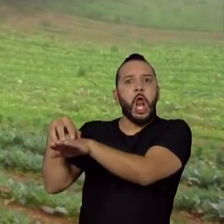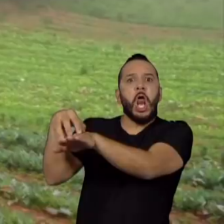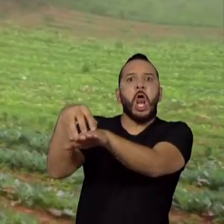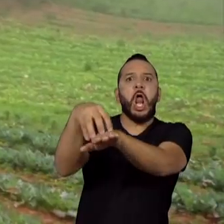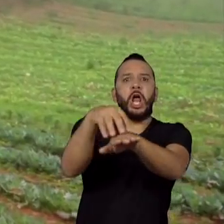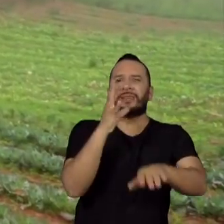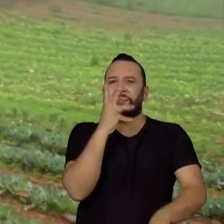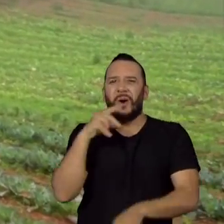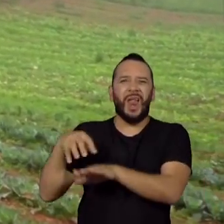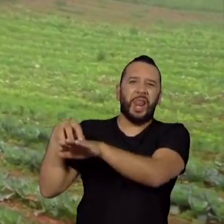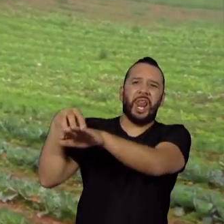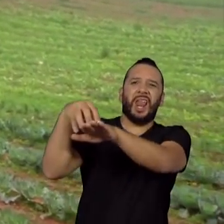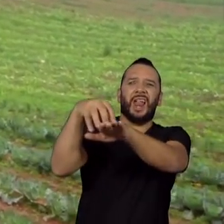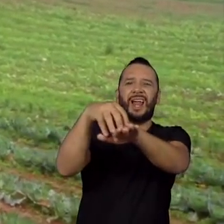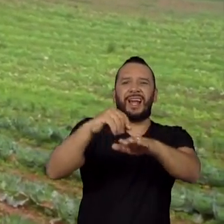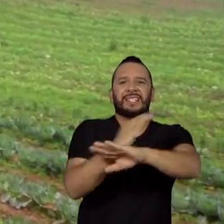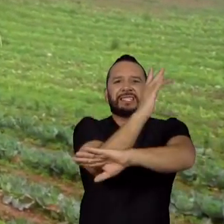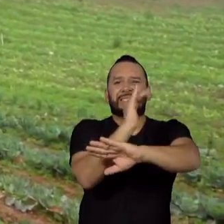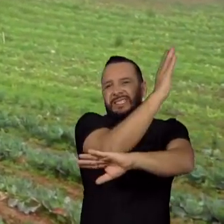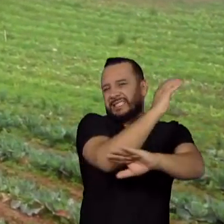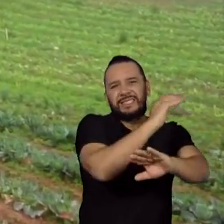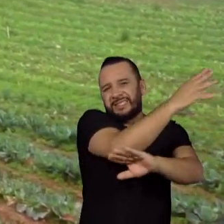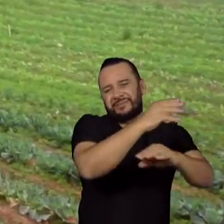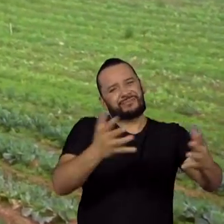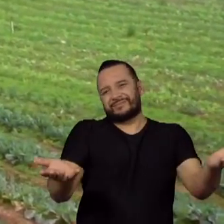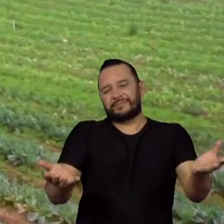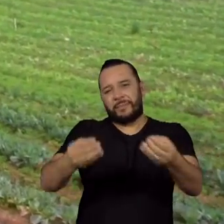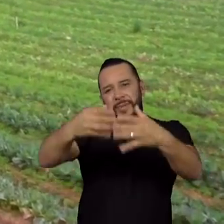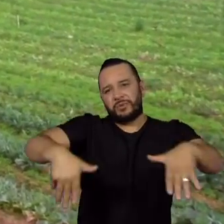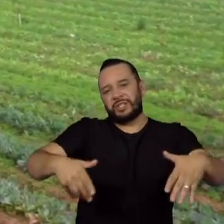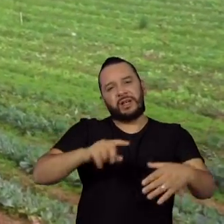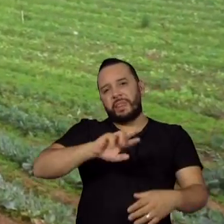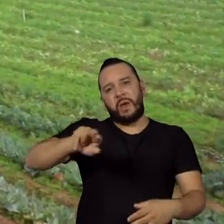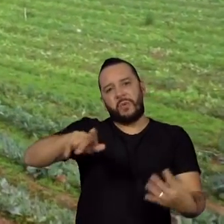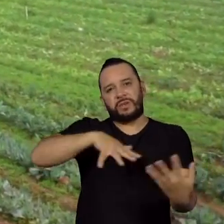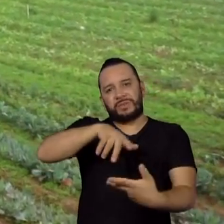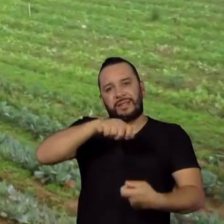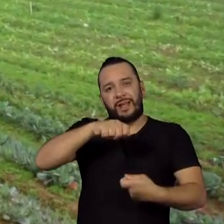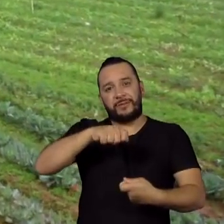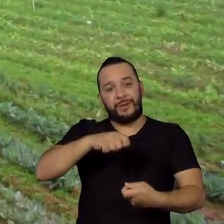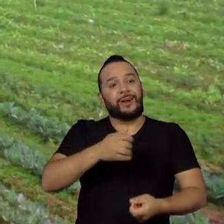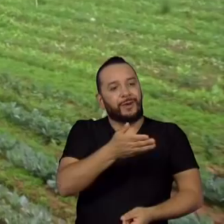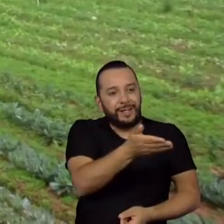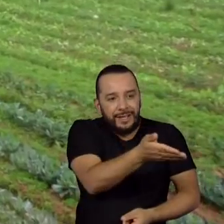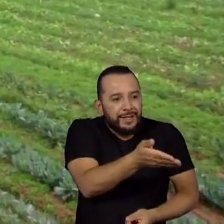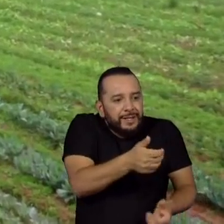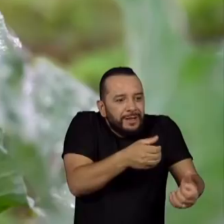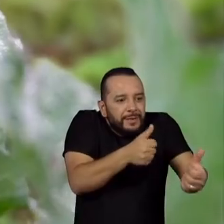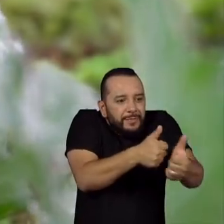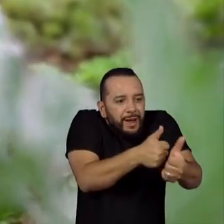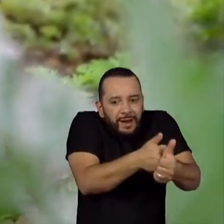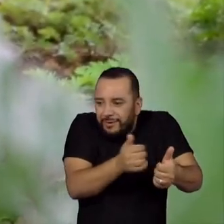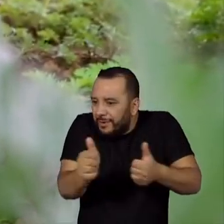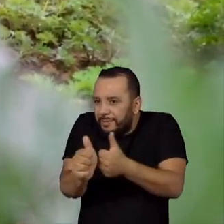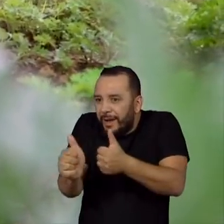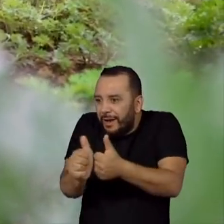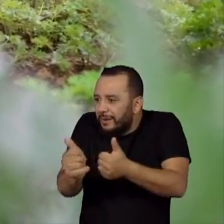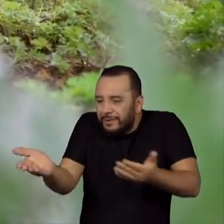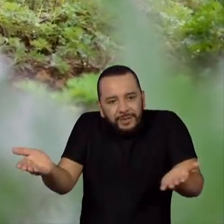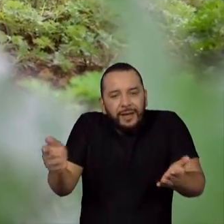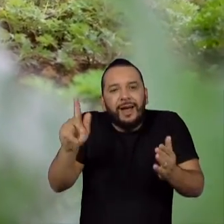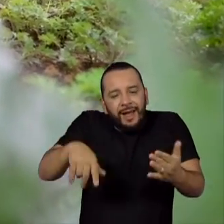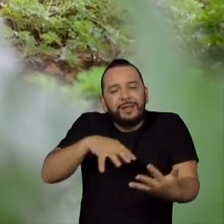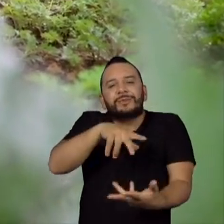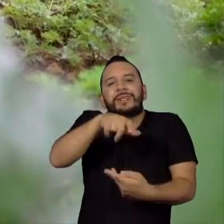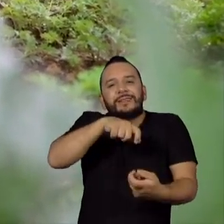né, e melhorando toda essa relação sustentável que acontece em torno de um alimento que é fresco, saudável e